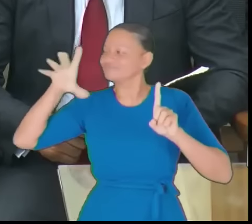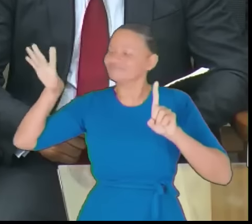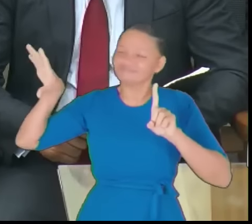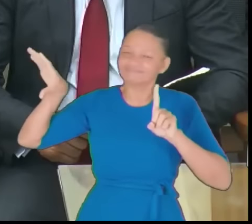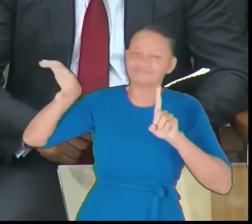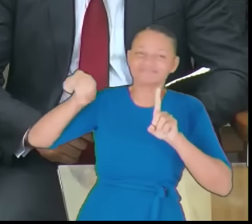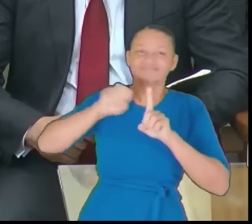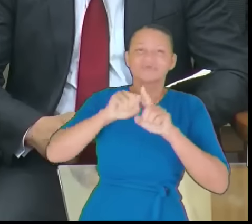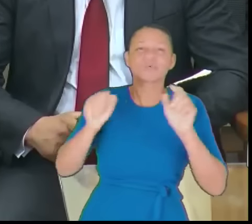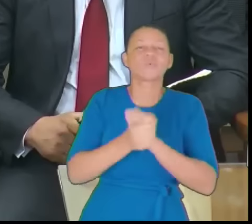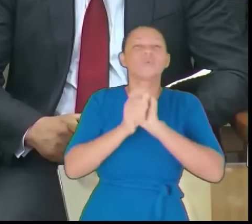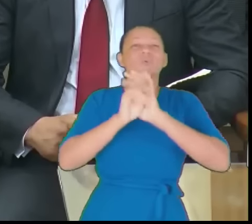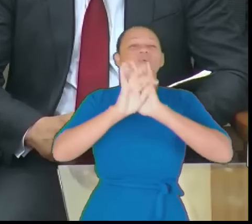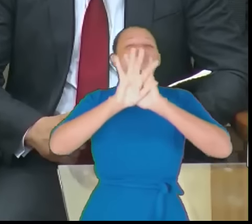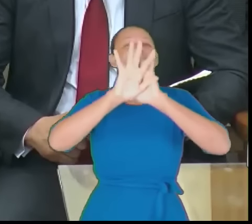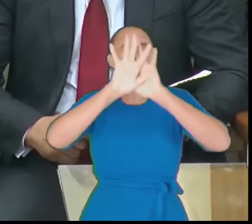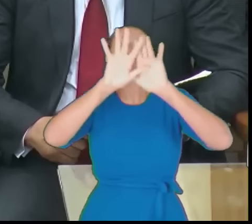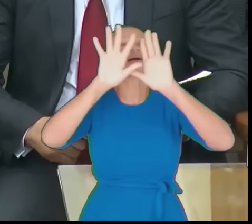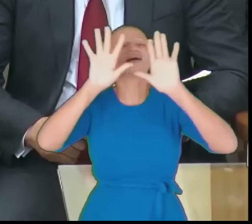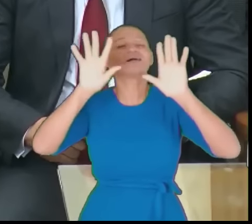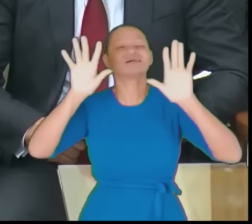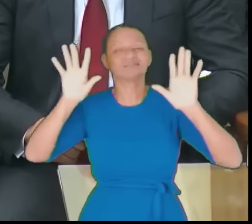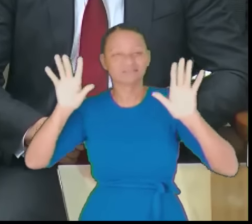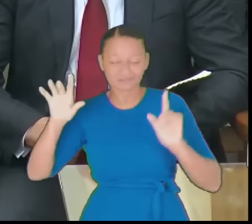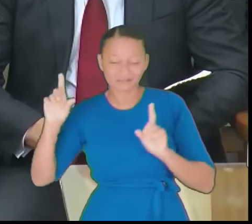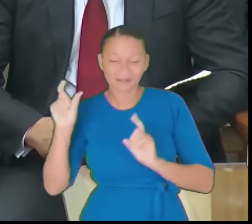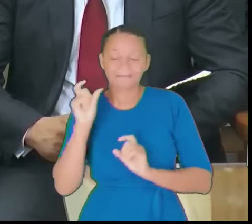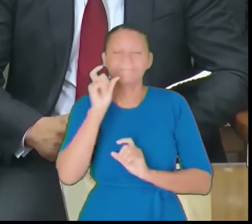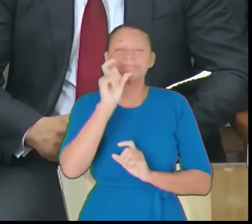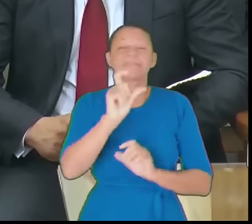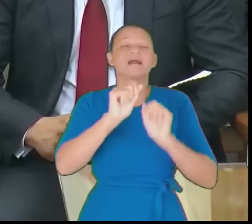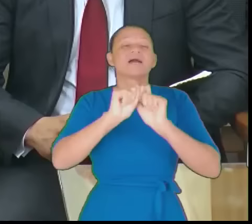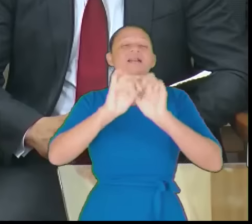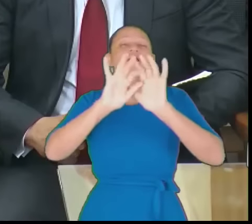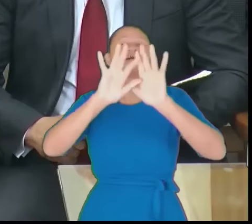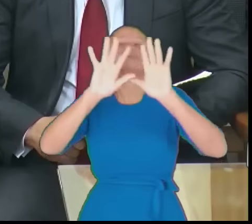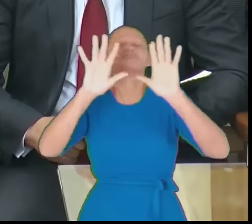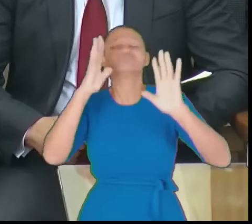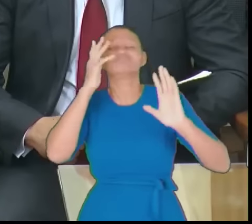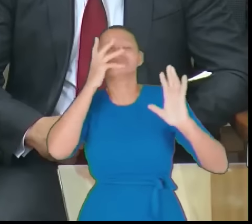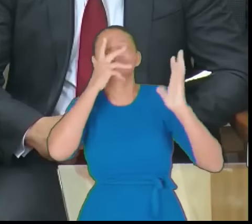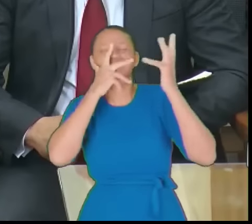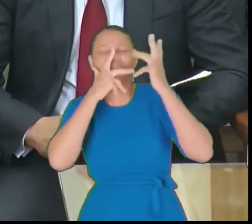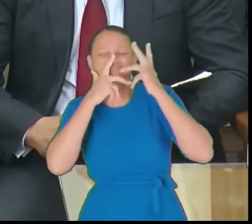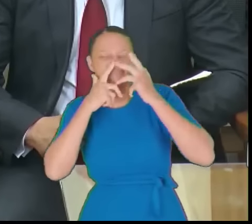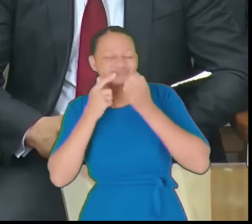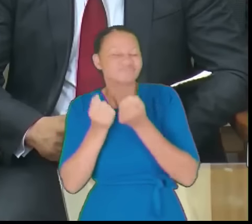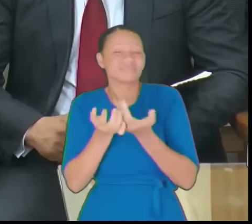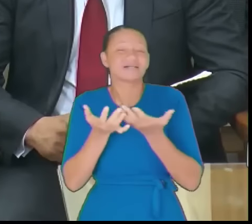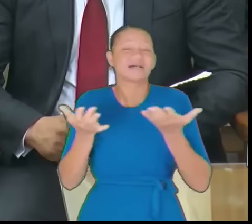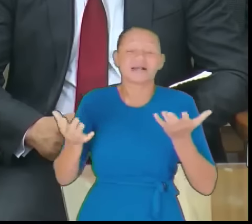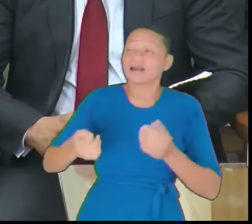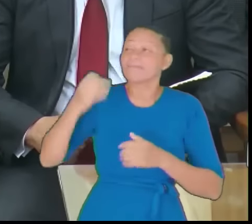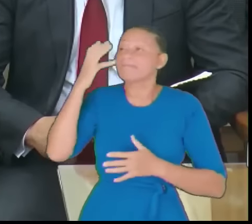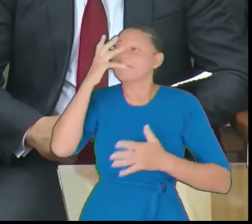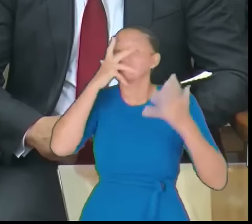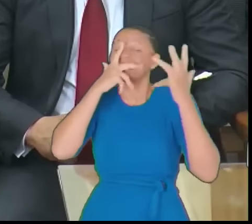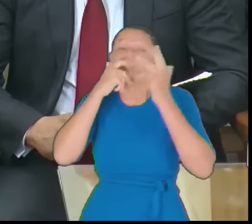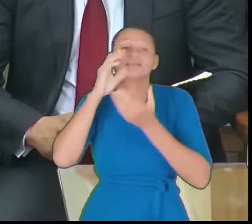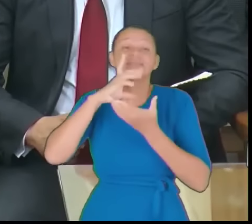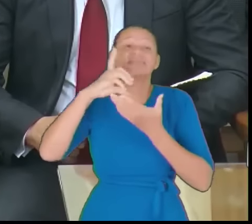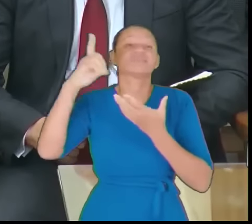palavra glória, a palavra resplendor fala de beleza, de brilho, de glória. A beleza de Deus passava para